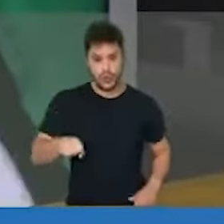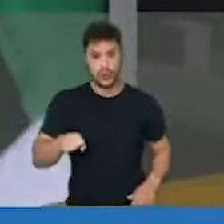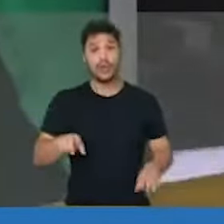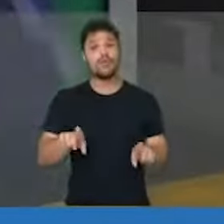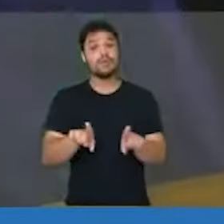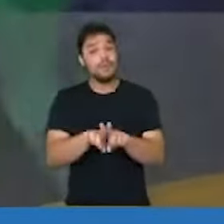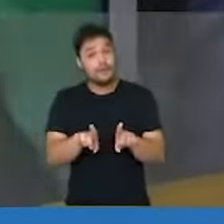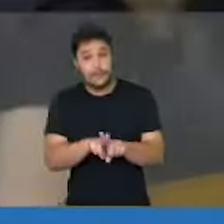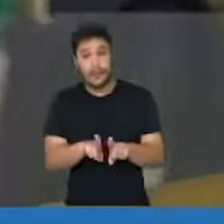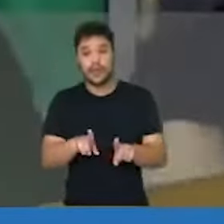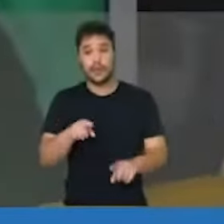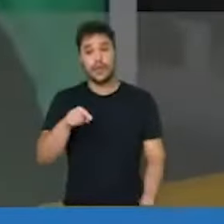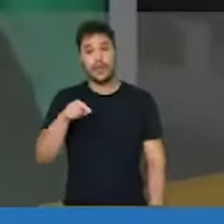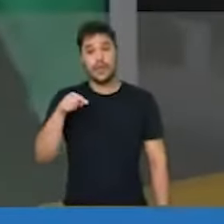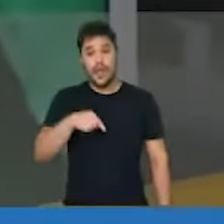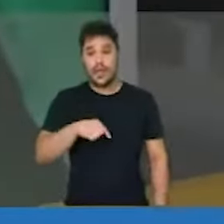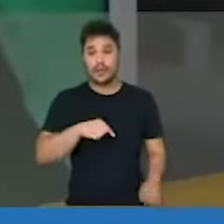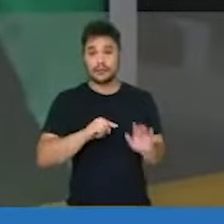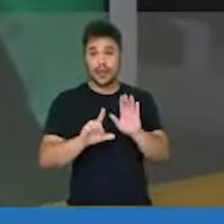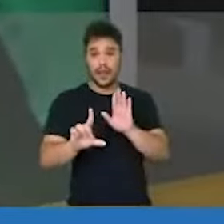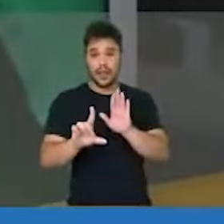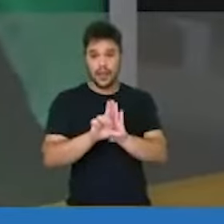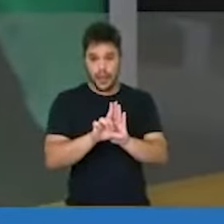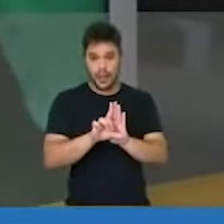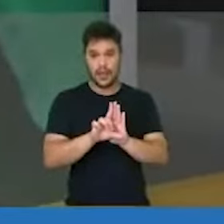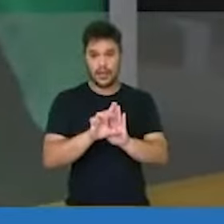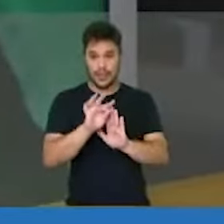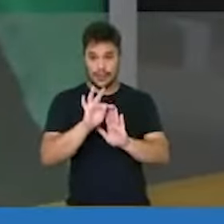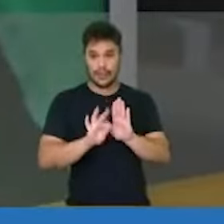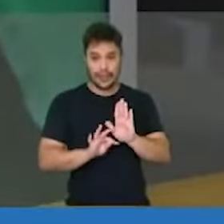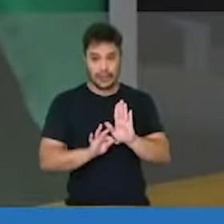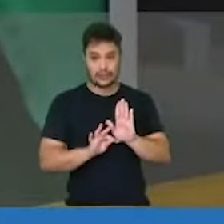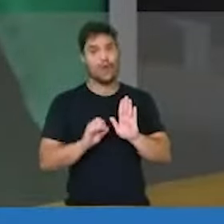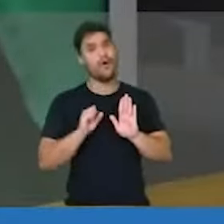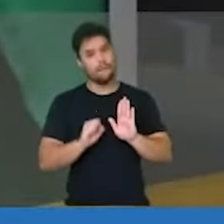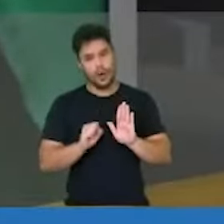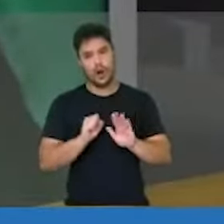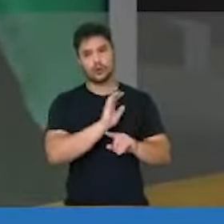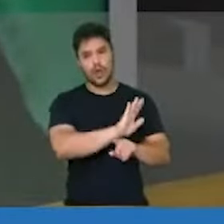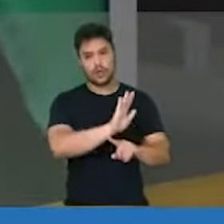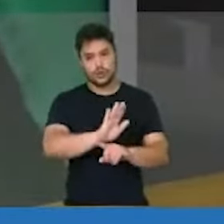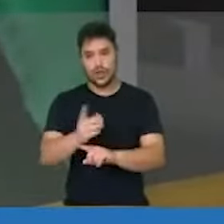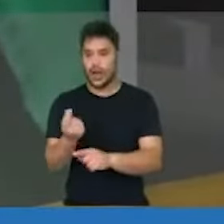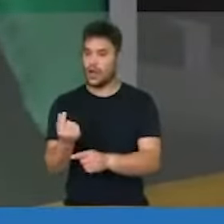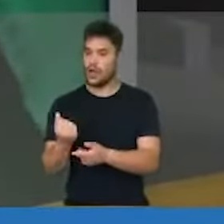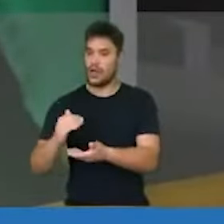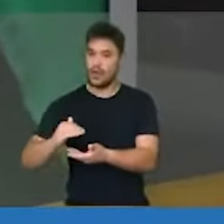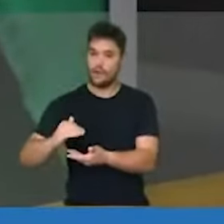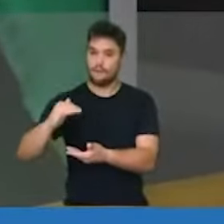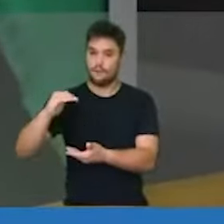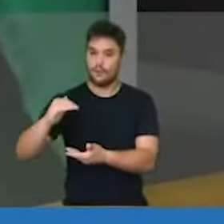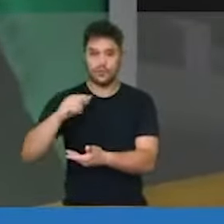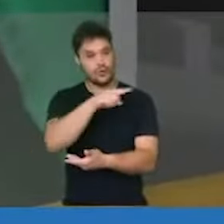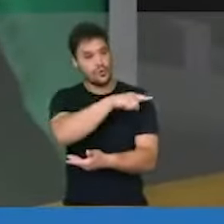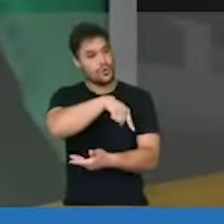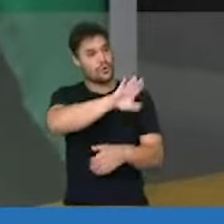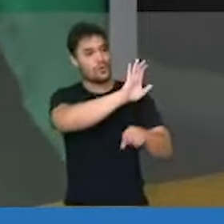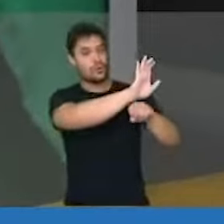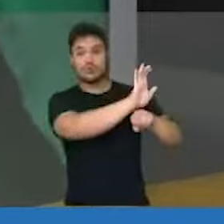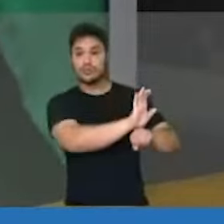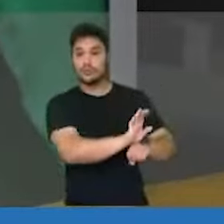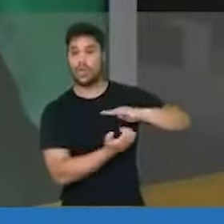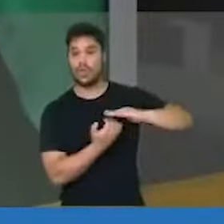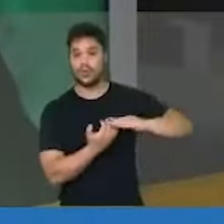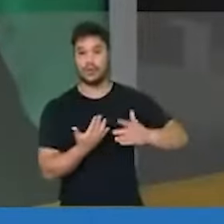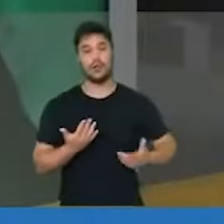inclusive essa lei. Esse texto pode contemplar também o acesso ao fundo para os estados agora consumidos